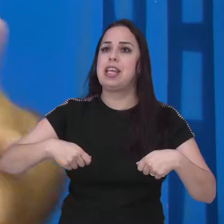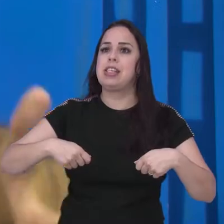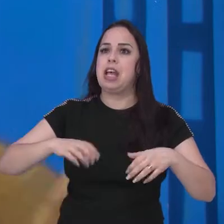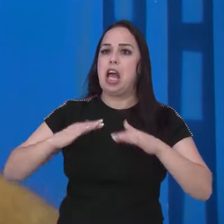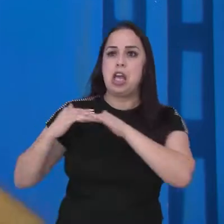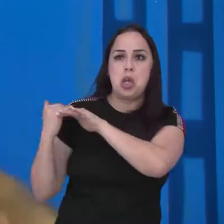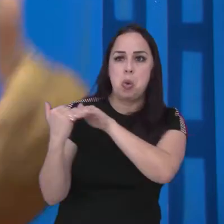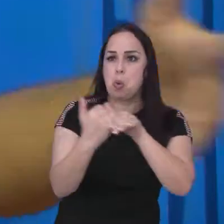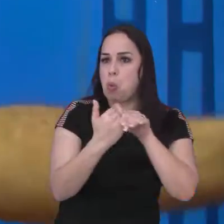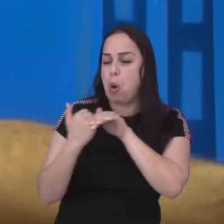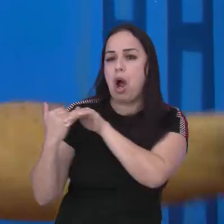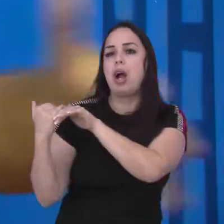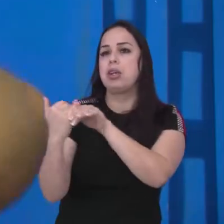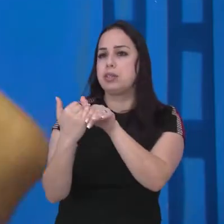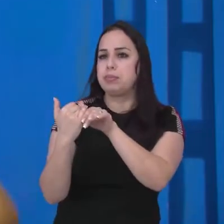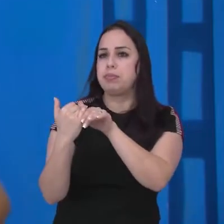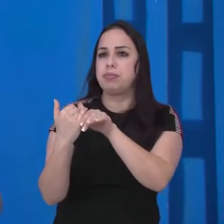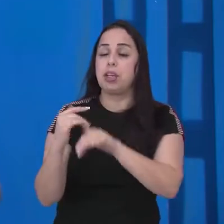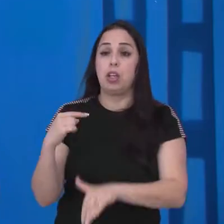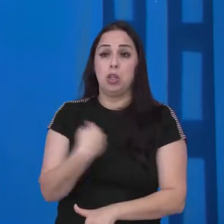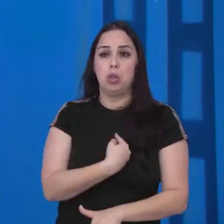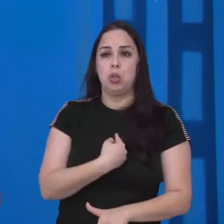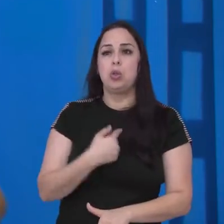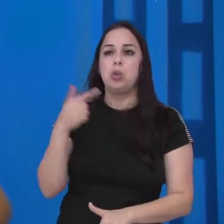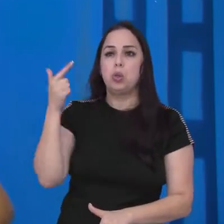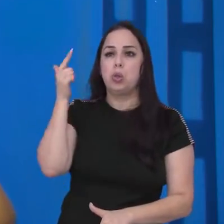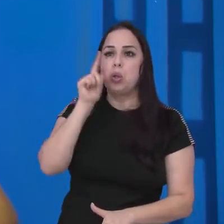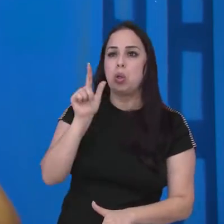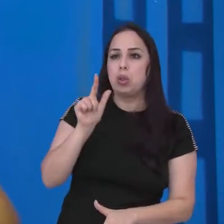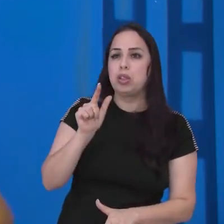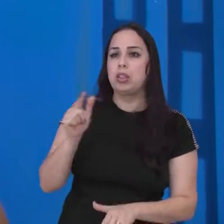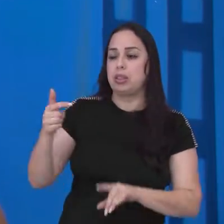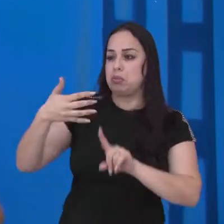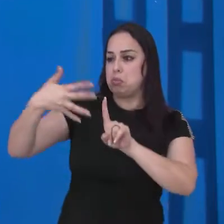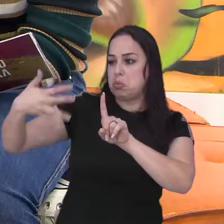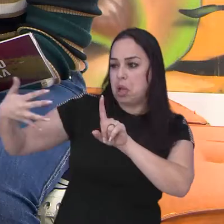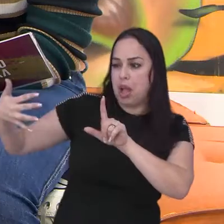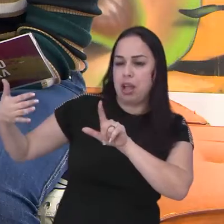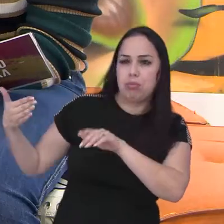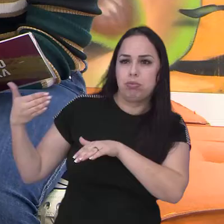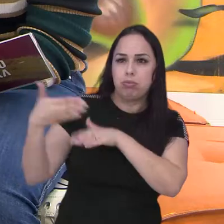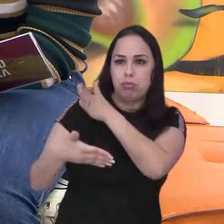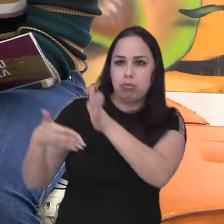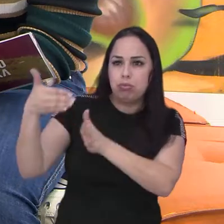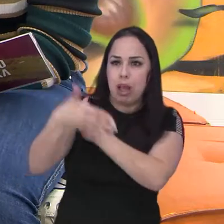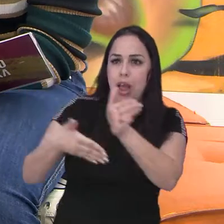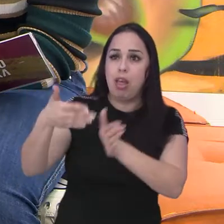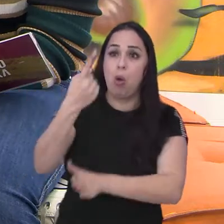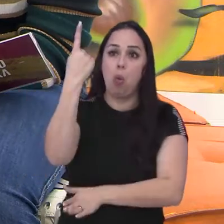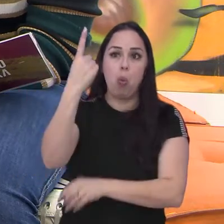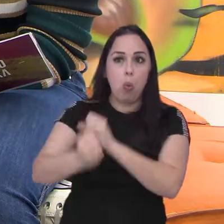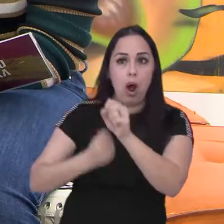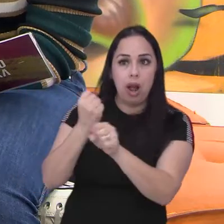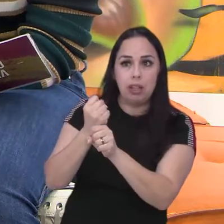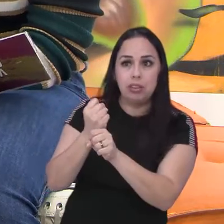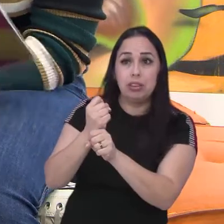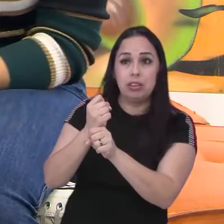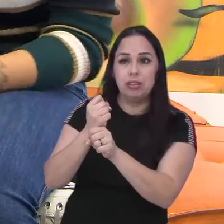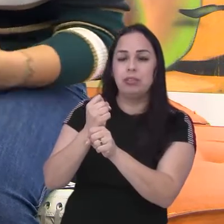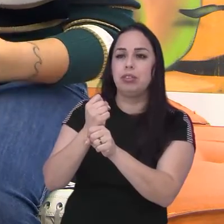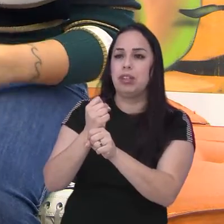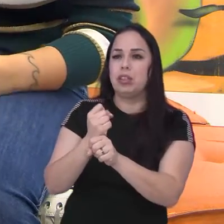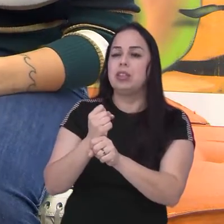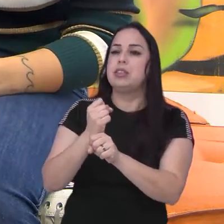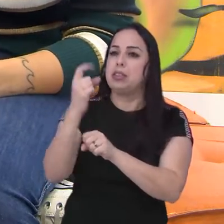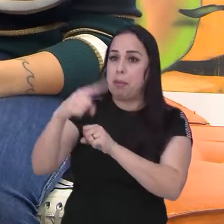mundo participar desse processo, enfim, né? A gente conseguiu que os LGBTs frequentavam o espaço, né? Depois de um ano também... E também tem